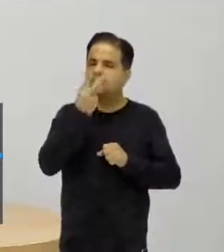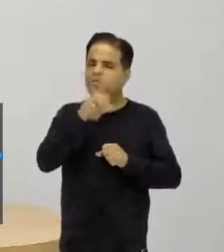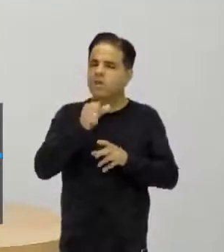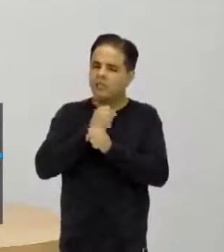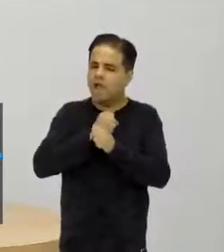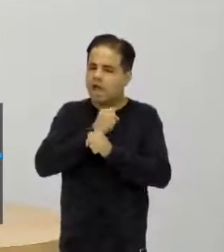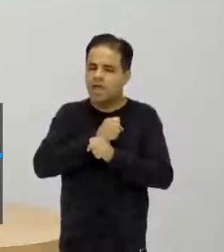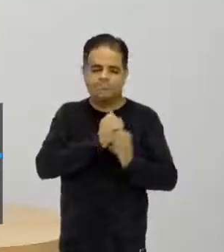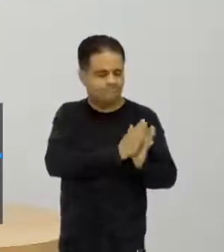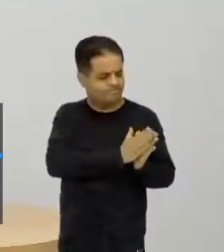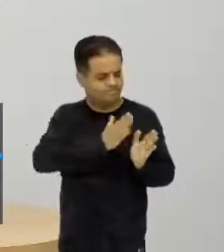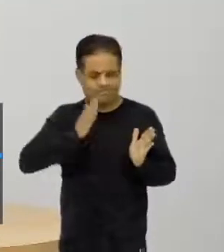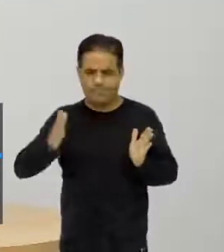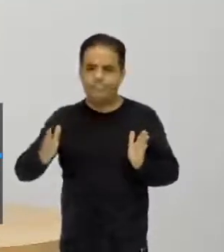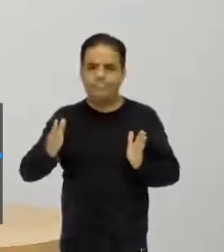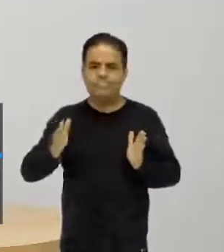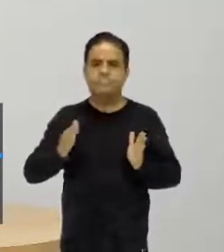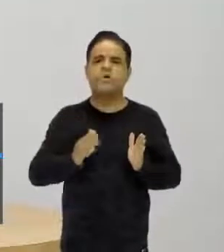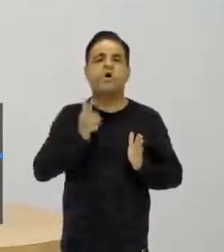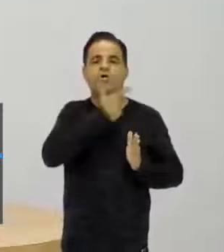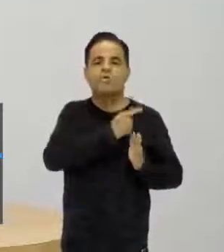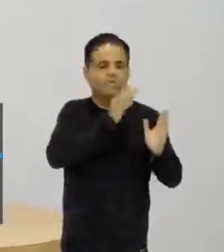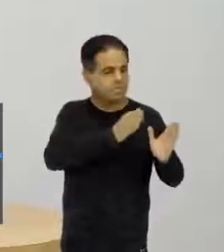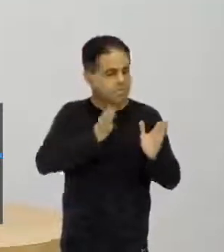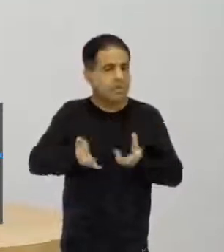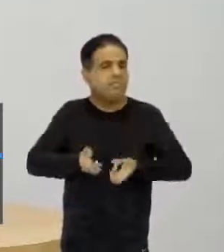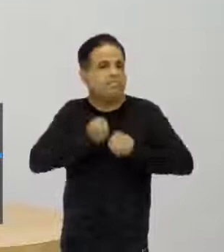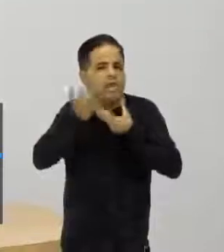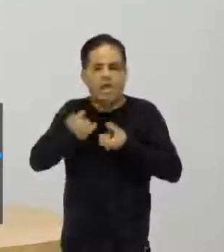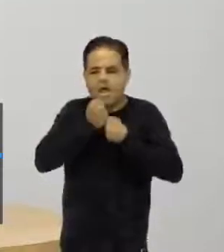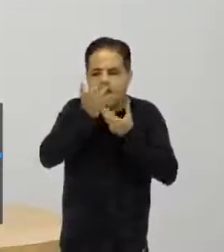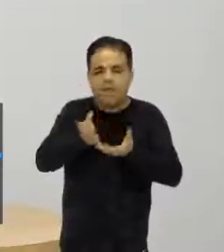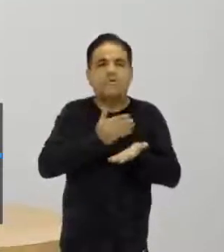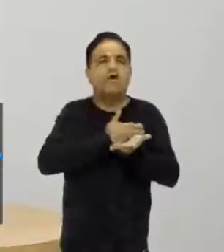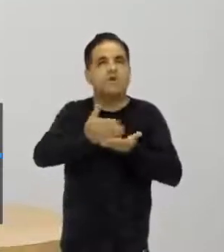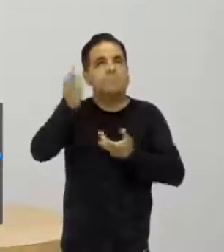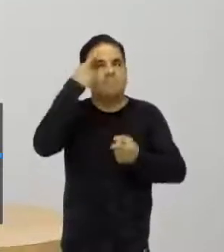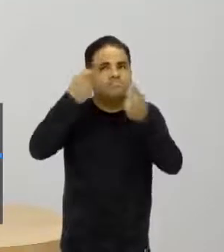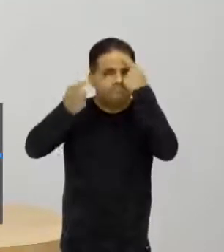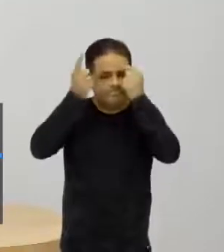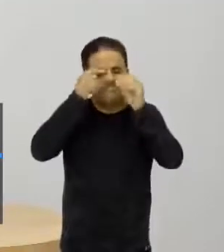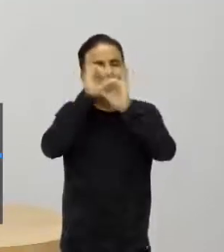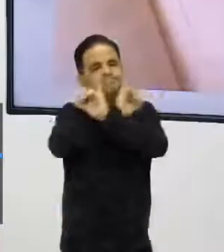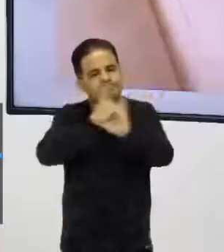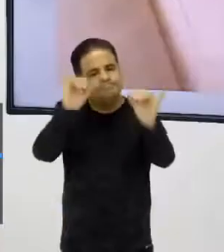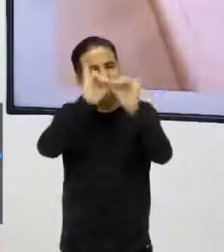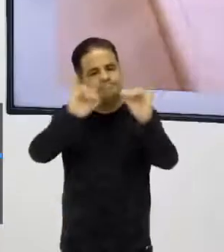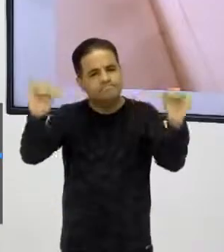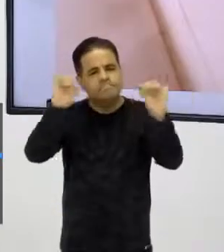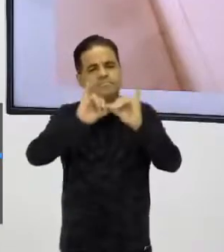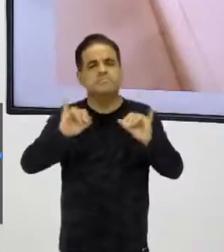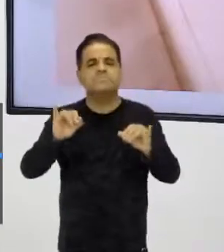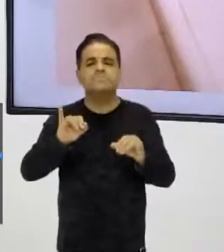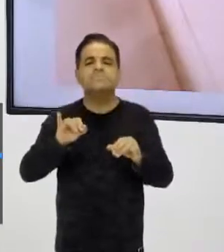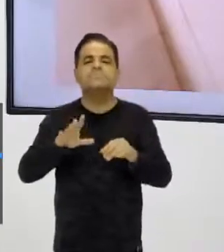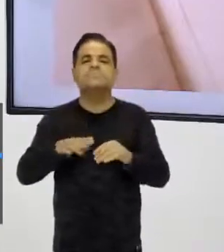29 anos aí para ele organizar os dados e publicar as suas ideias. E ele viu o livro